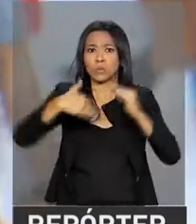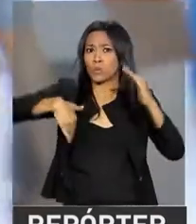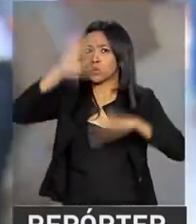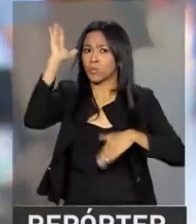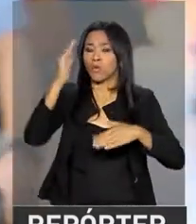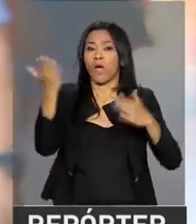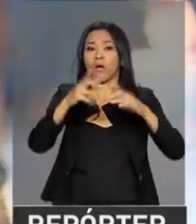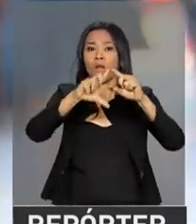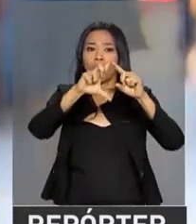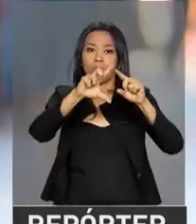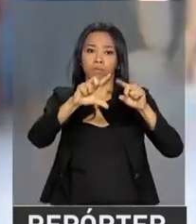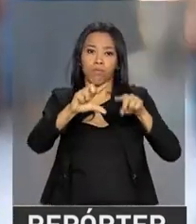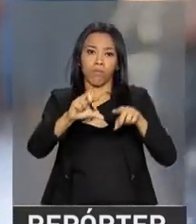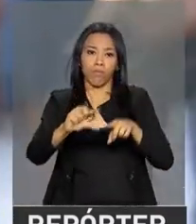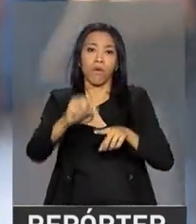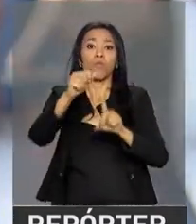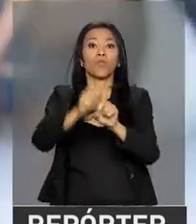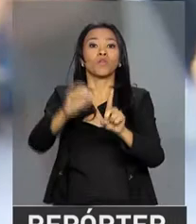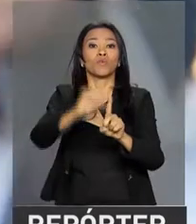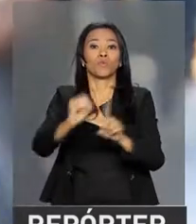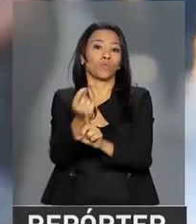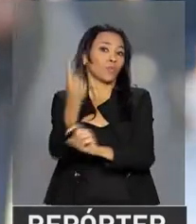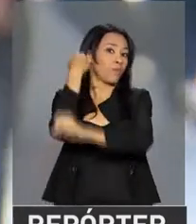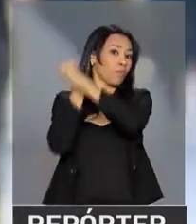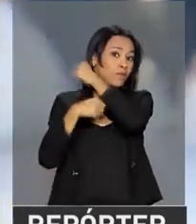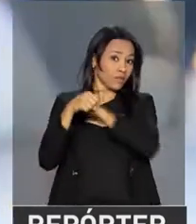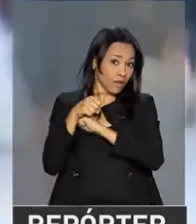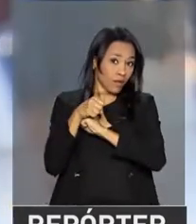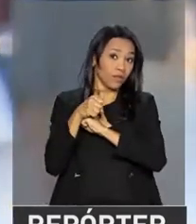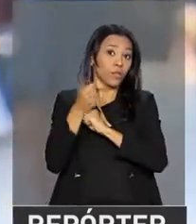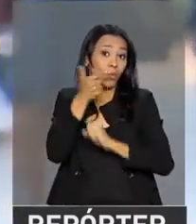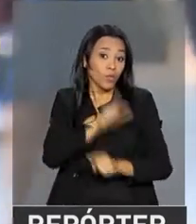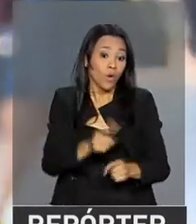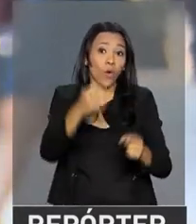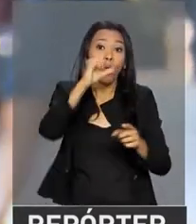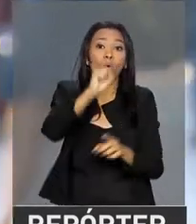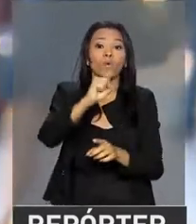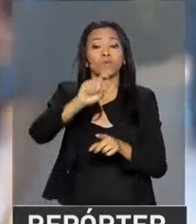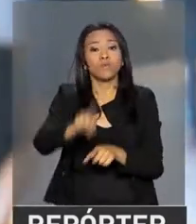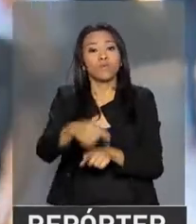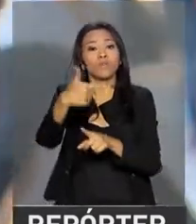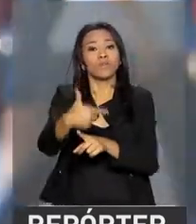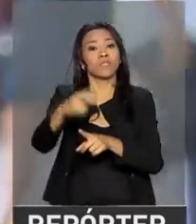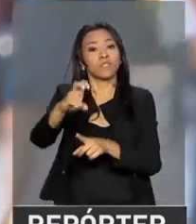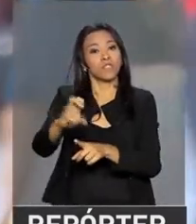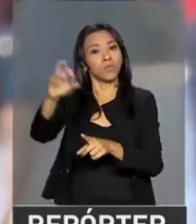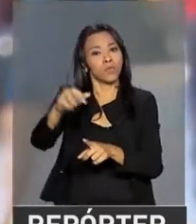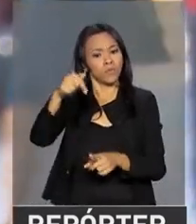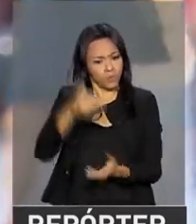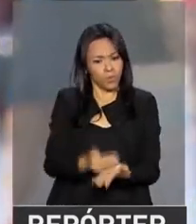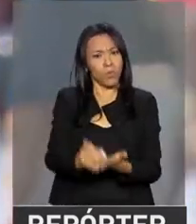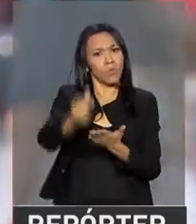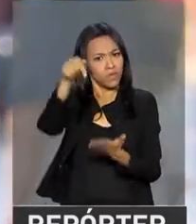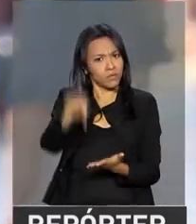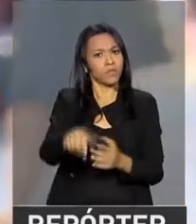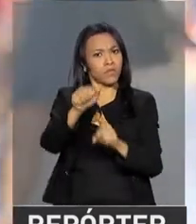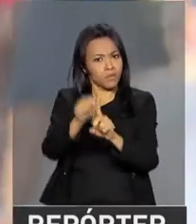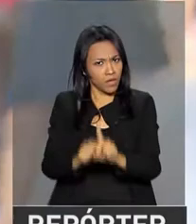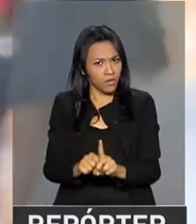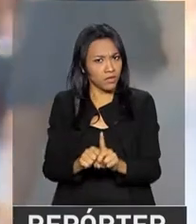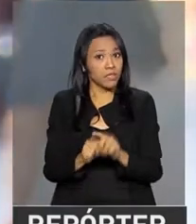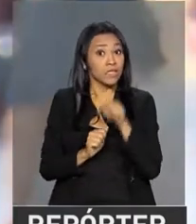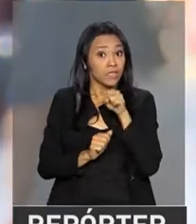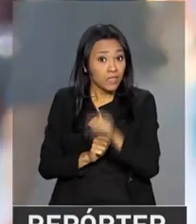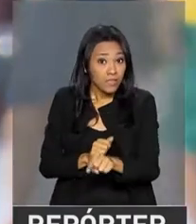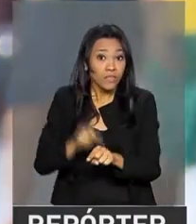a cair em outubro do ano passado até chegar à marca de 8,25 por cento no começo deste mês referência